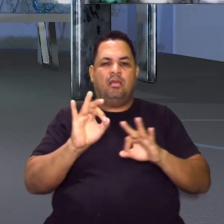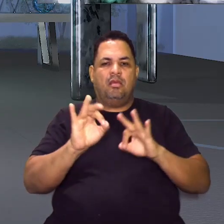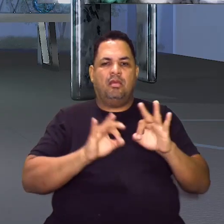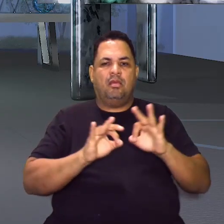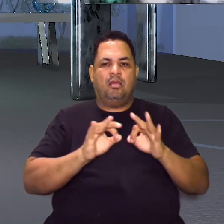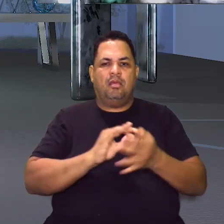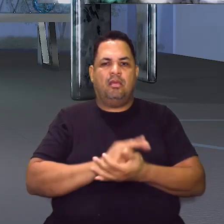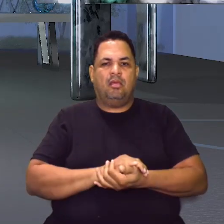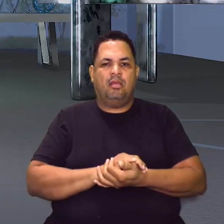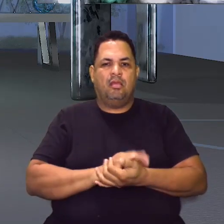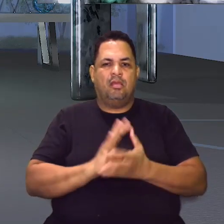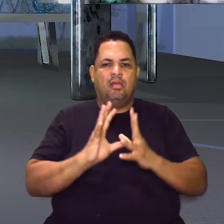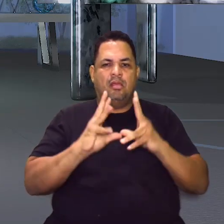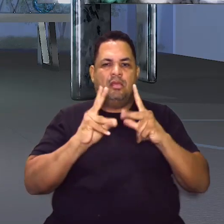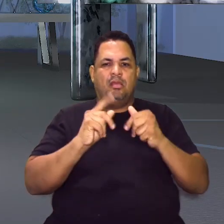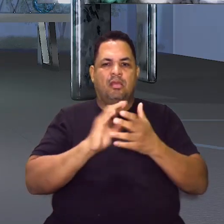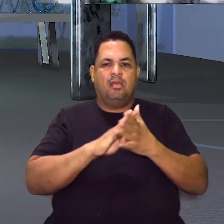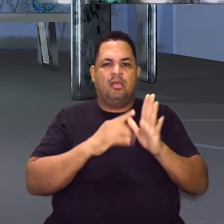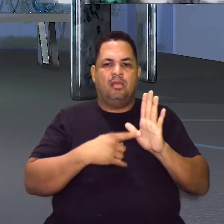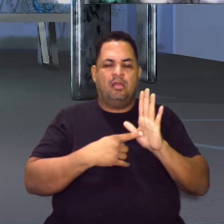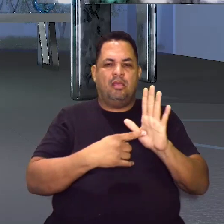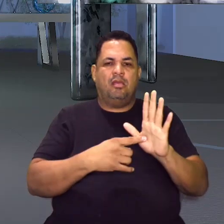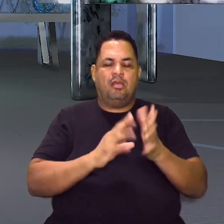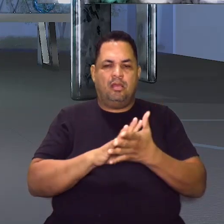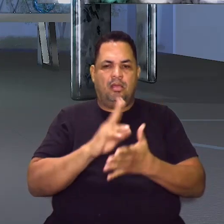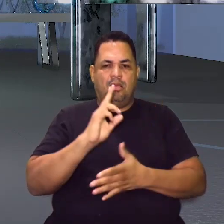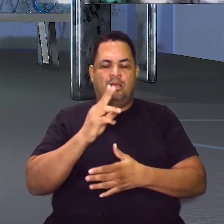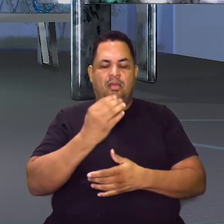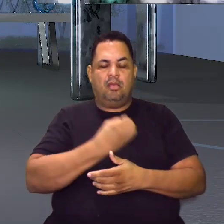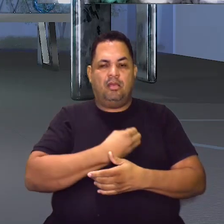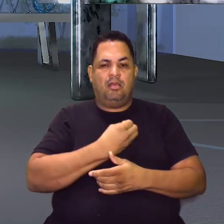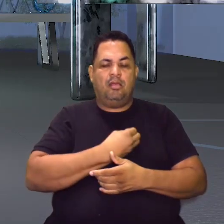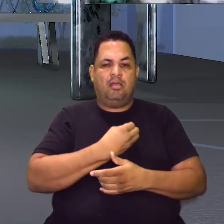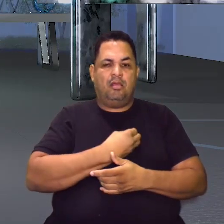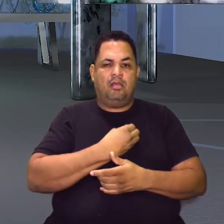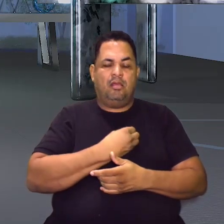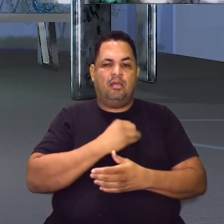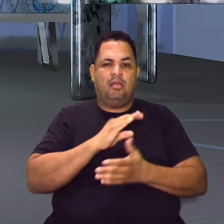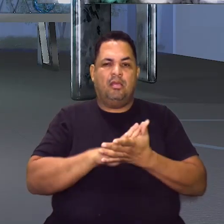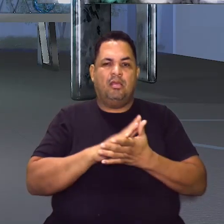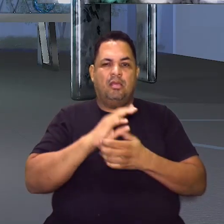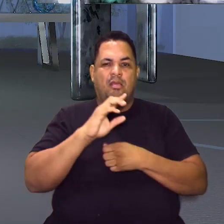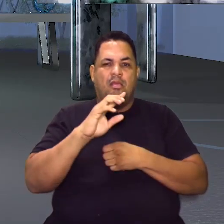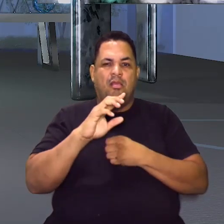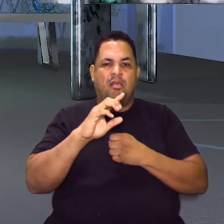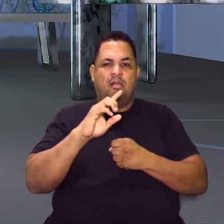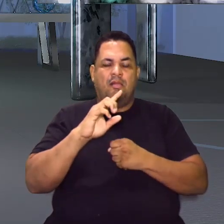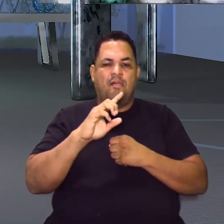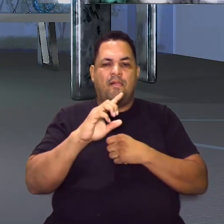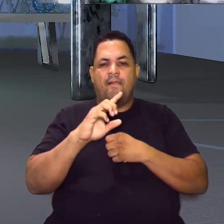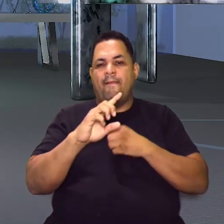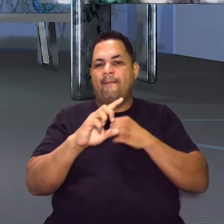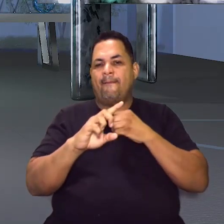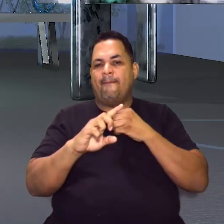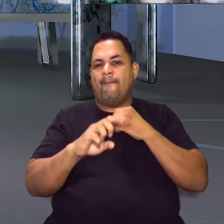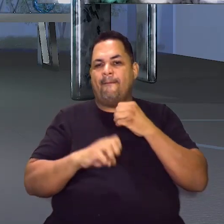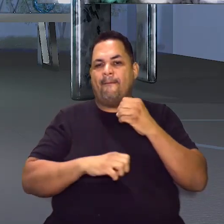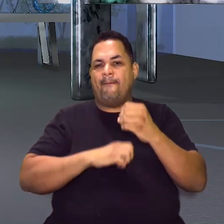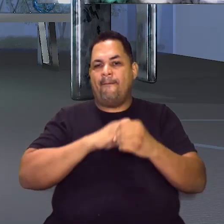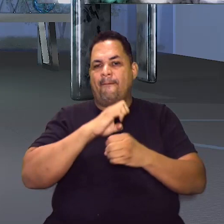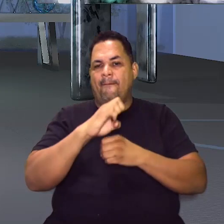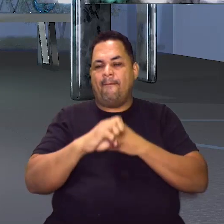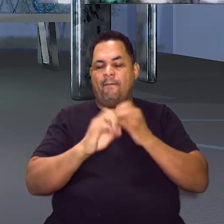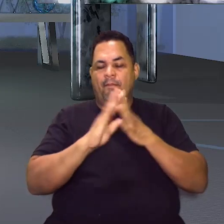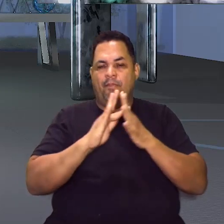eletrônica, todos apresentam o mesmo número de elétrons no último nível e na